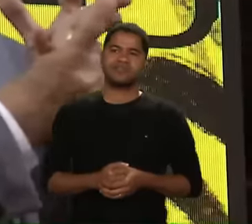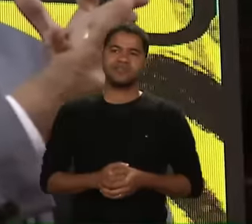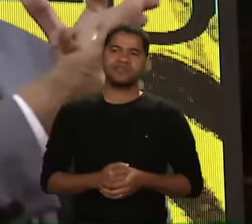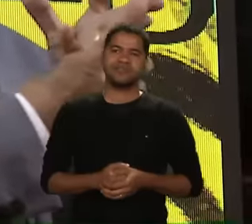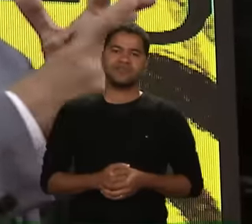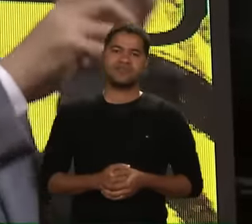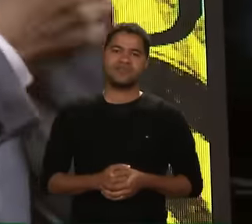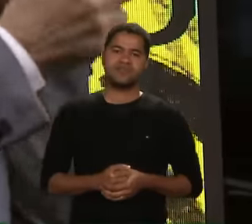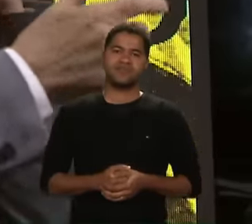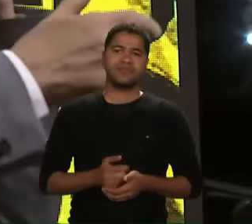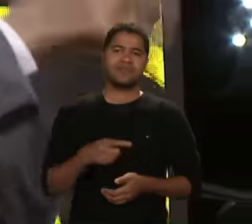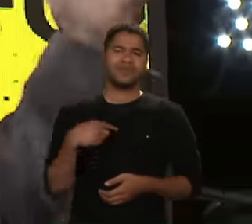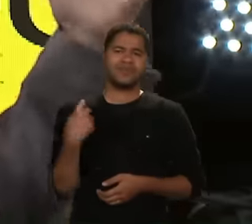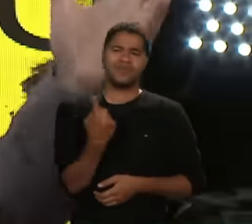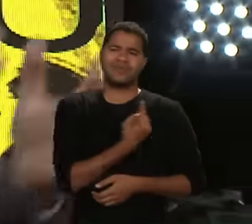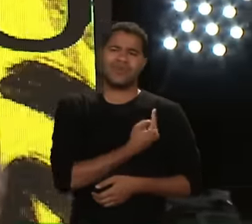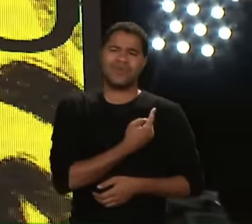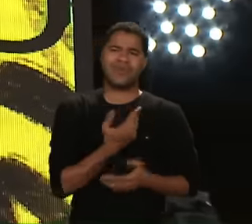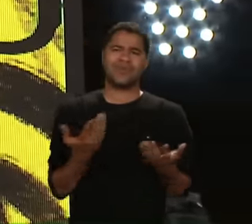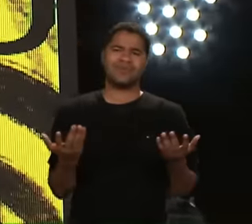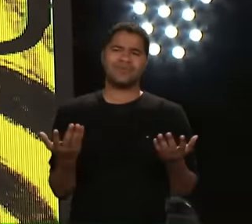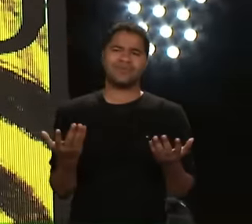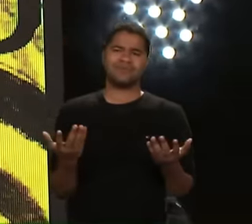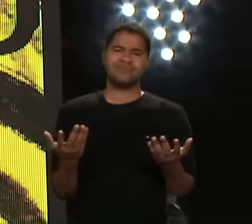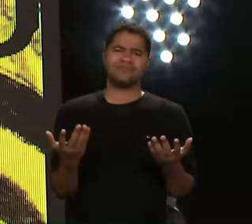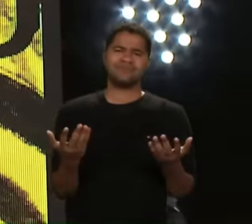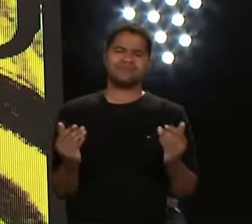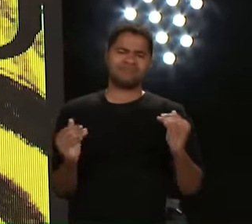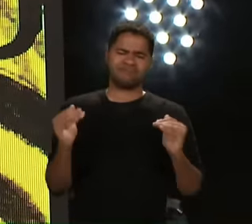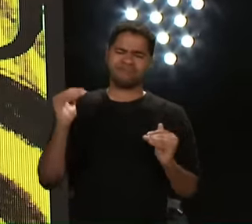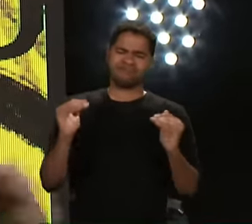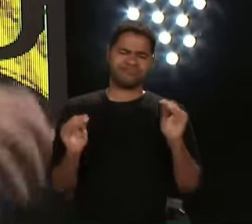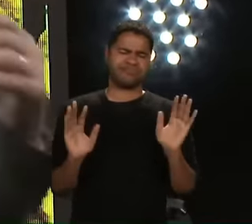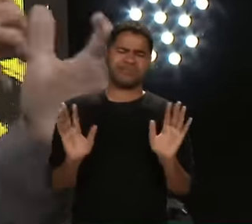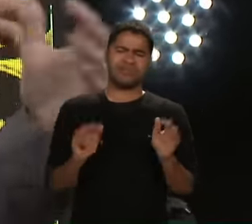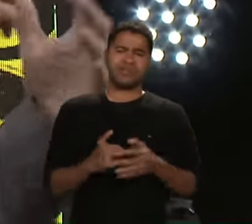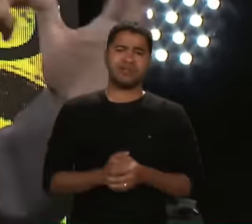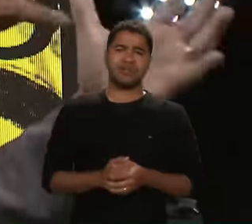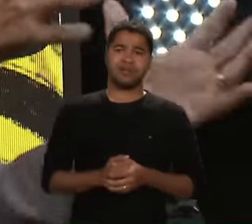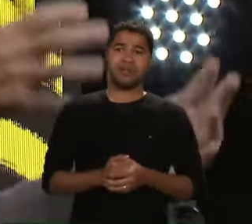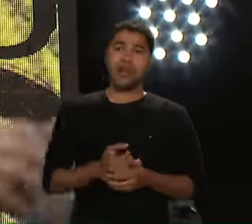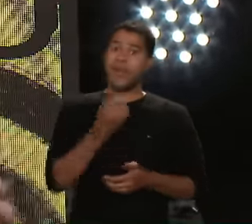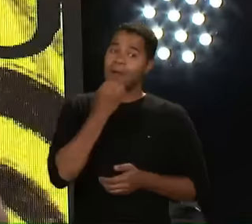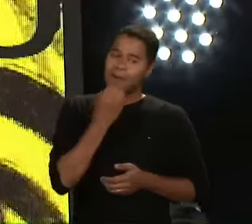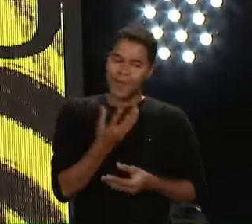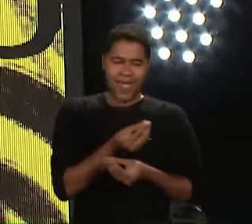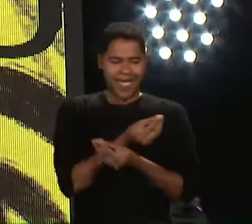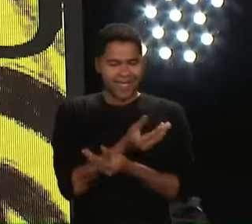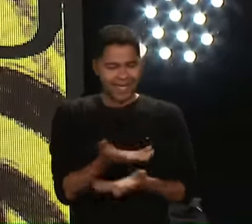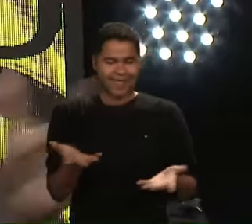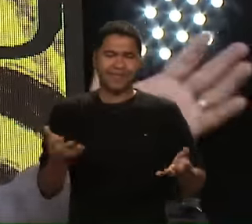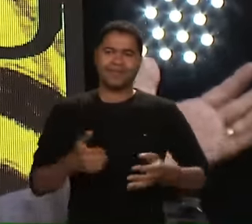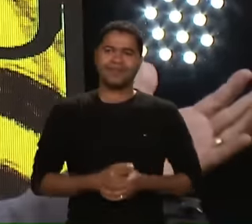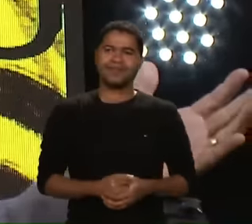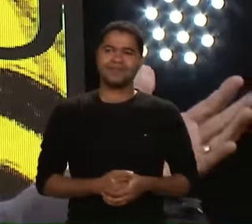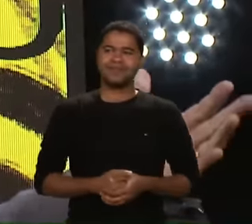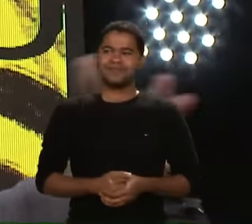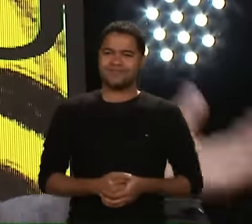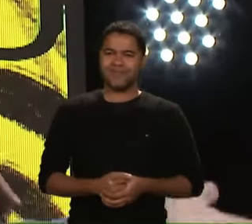Entende? Nós não somos desse mundo mais, querido. A prática do bem. E dentro